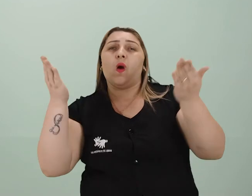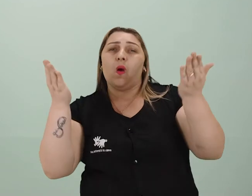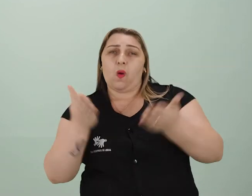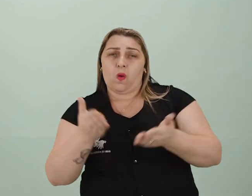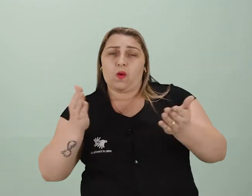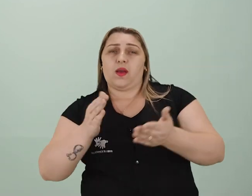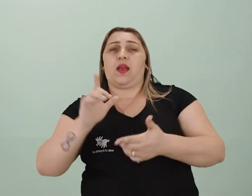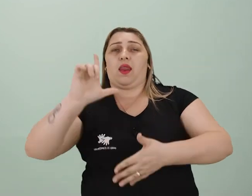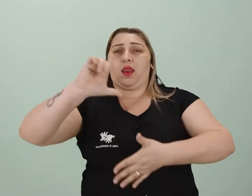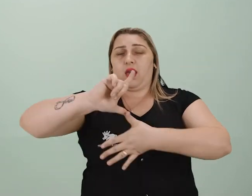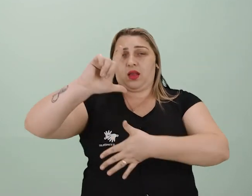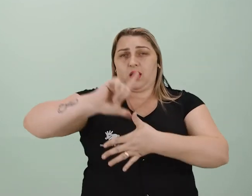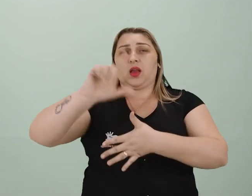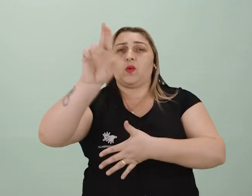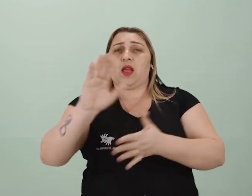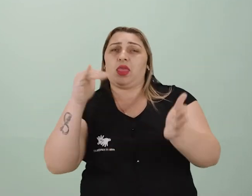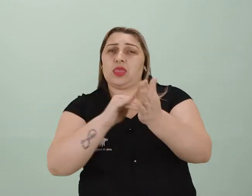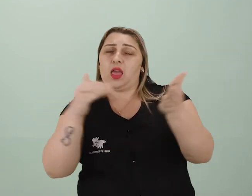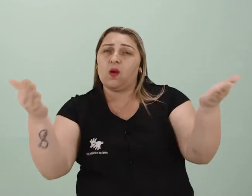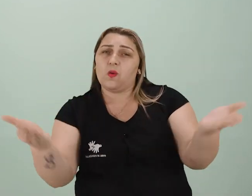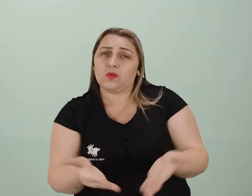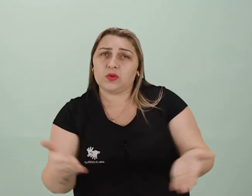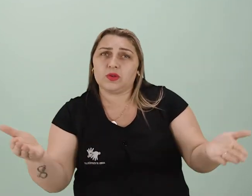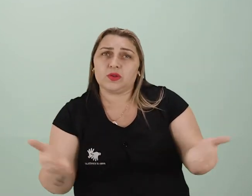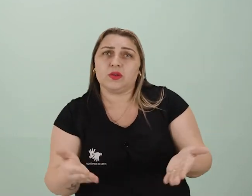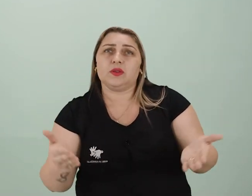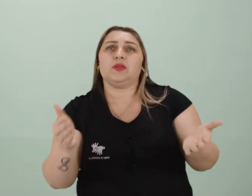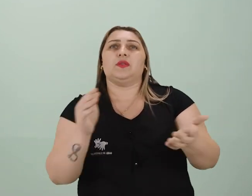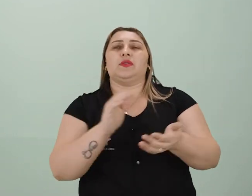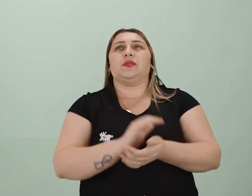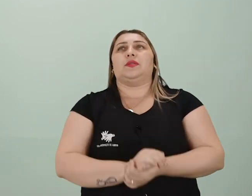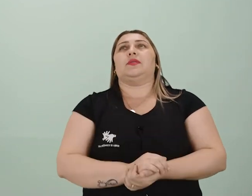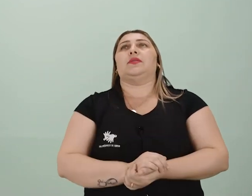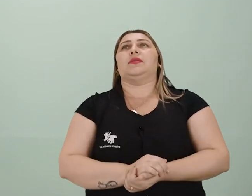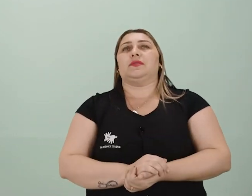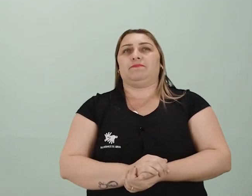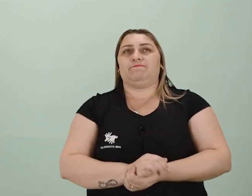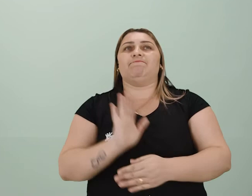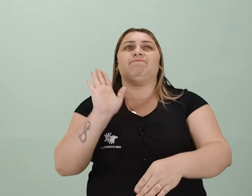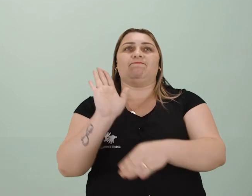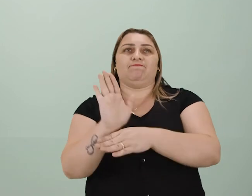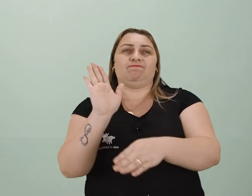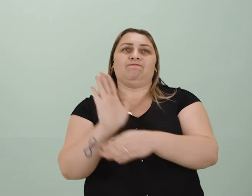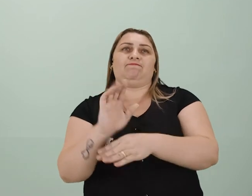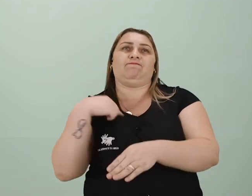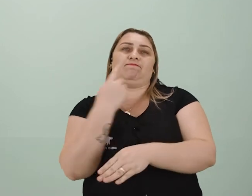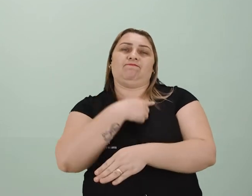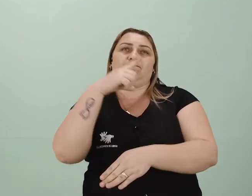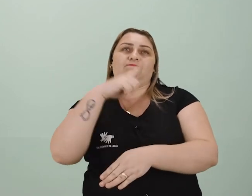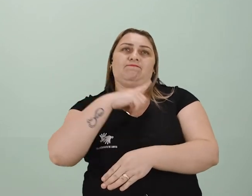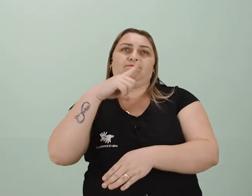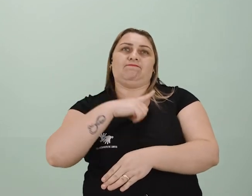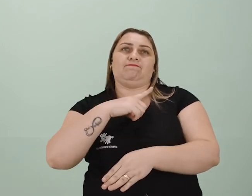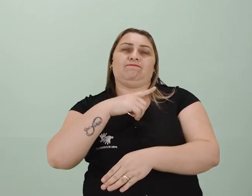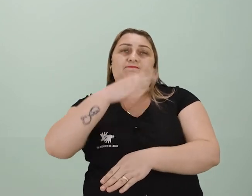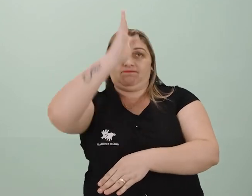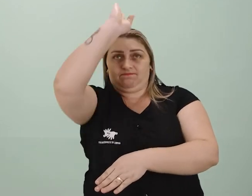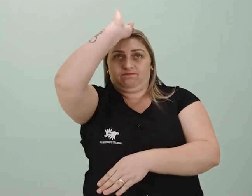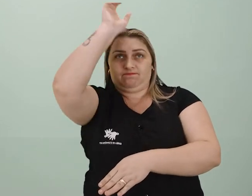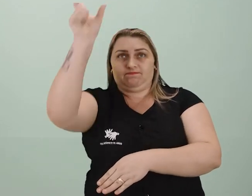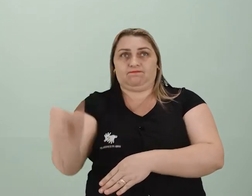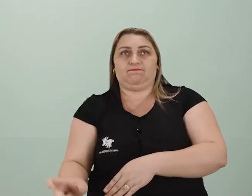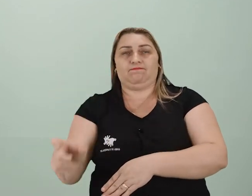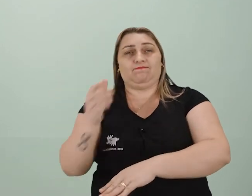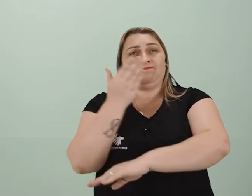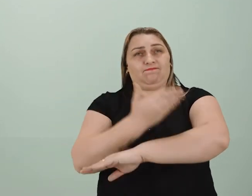termo em latim, que é utilizado ainda hoje. Então, foi uma das maiores contribuições que nós temos aí dos romanos.